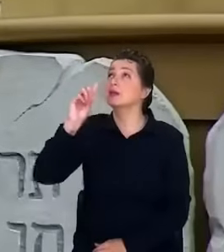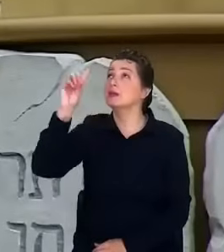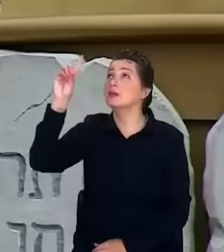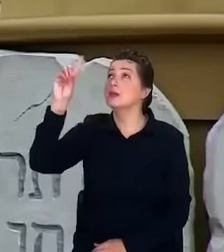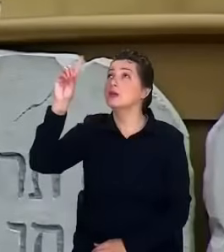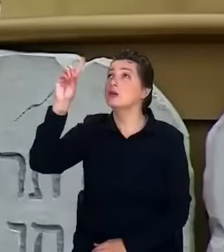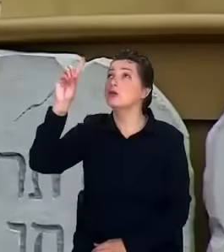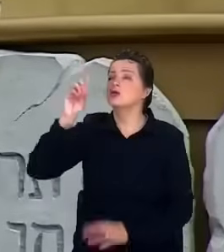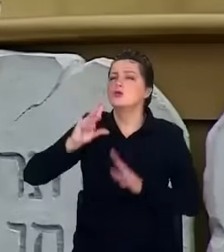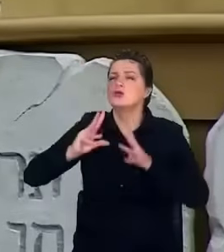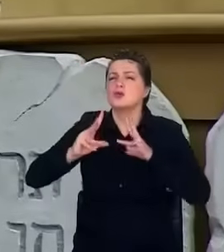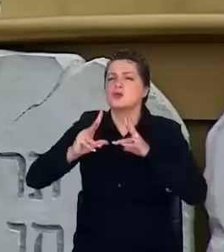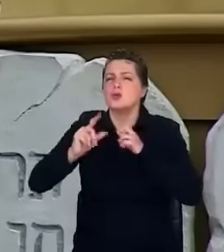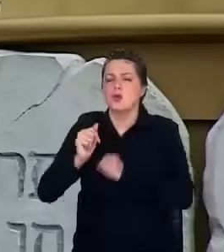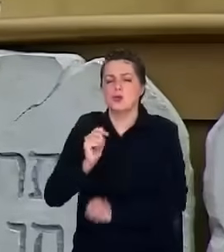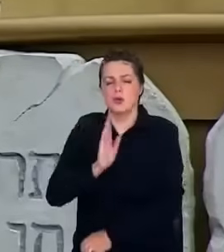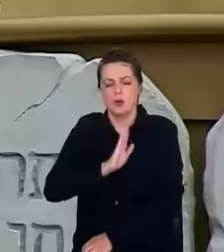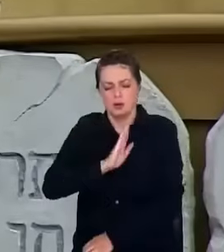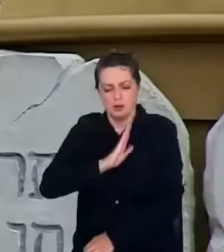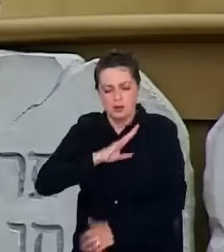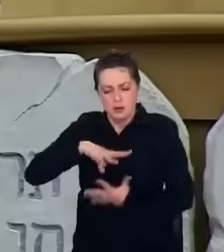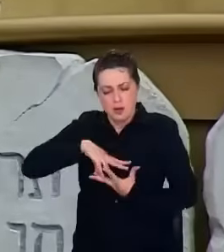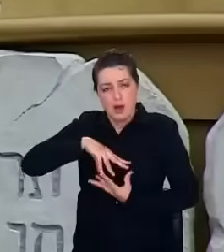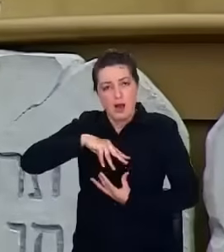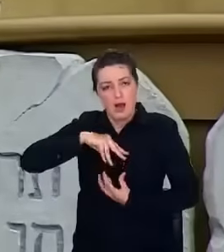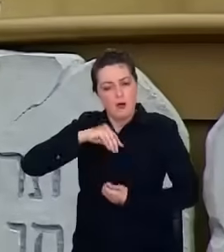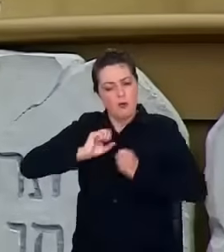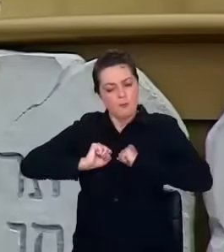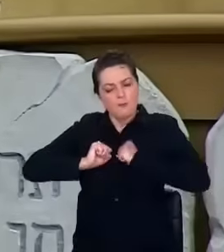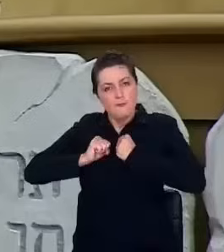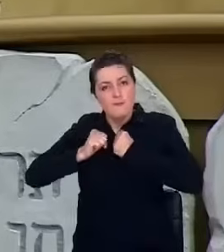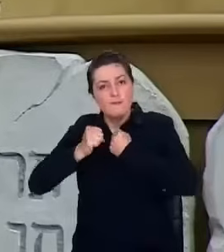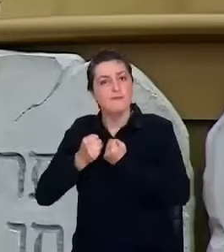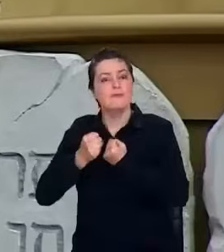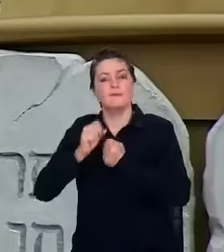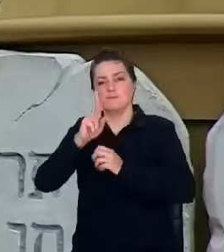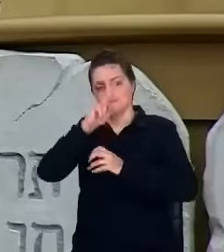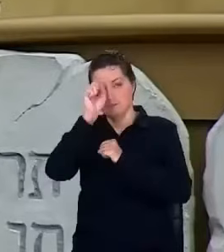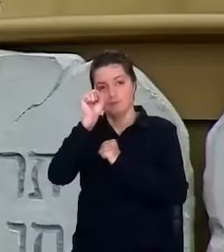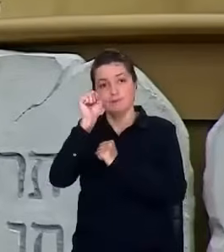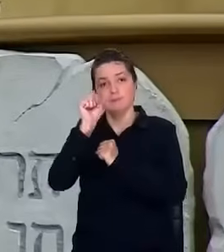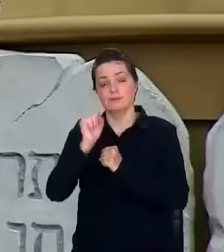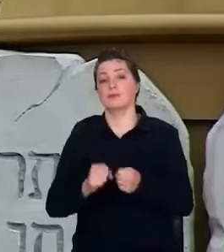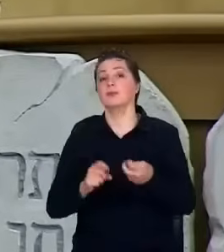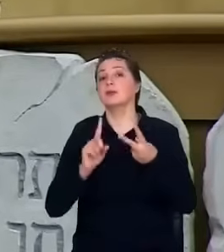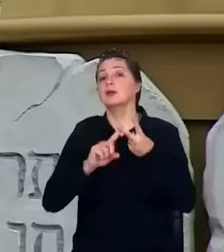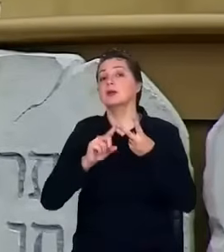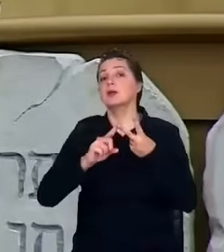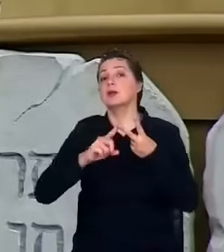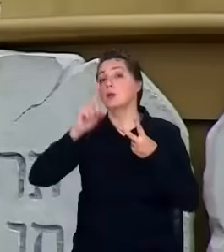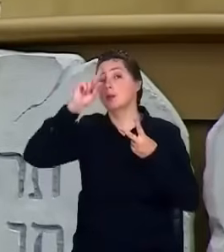de todo o seu coração, de toda a sua alma, com todas as suas forças. Qual o segundo?